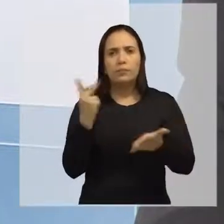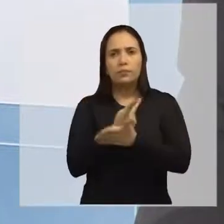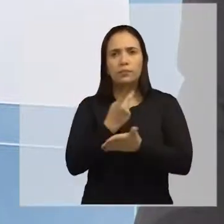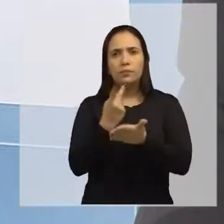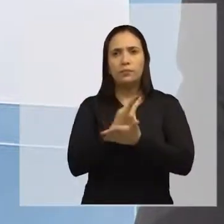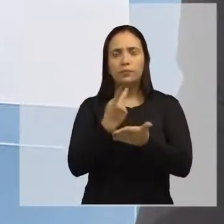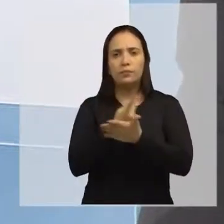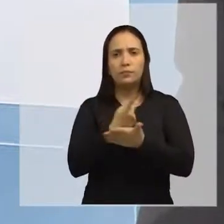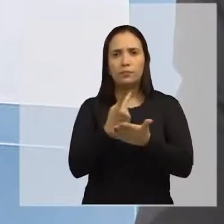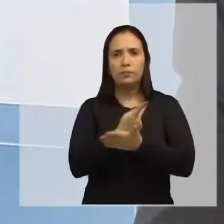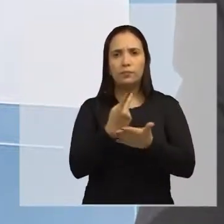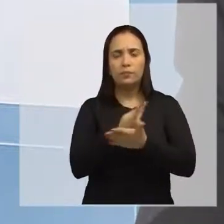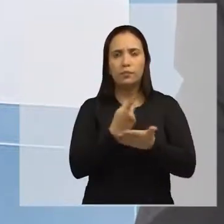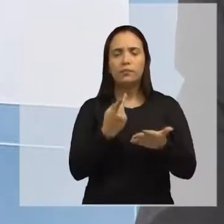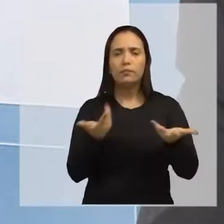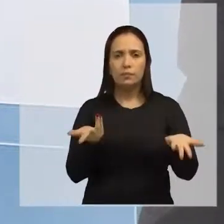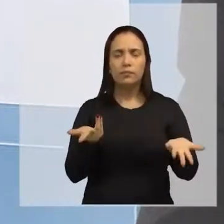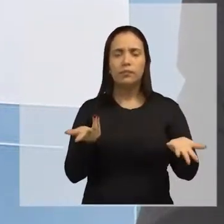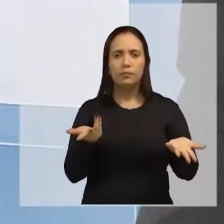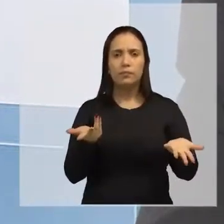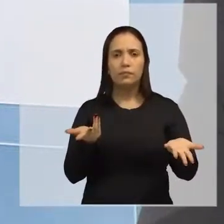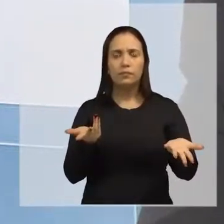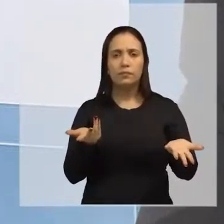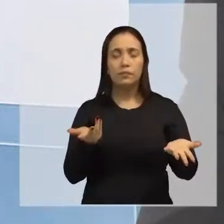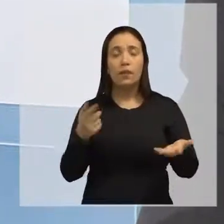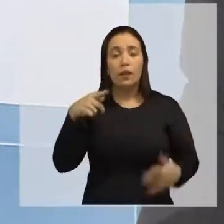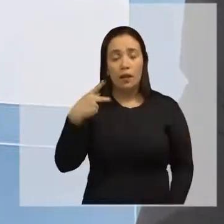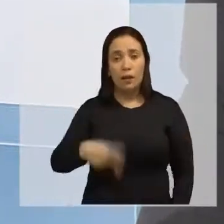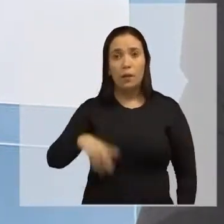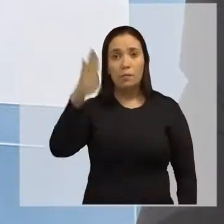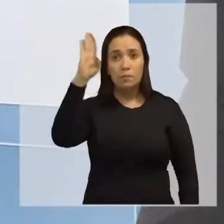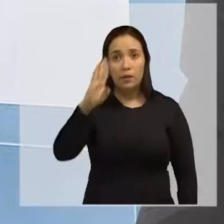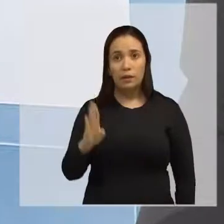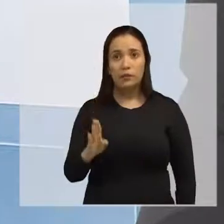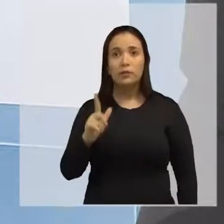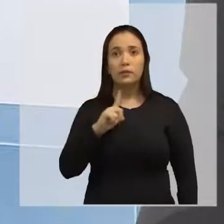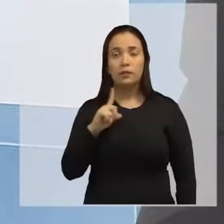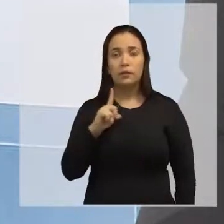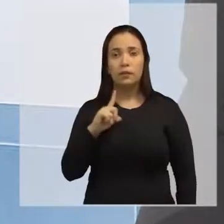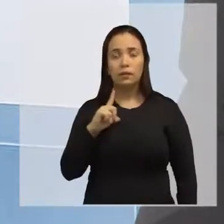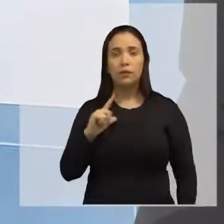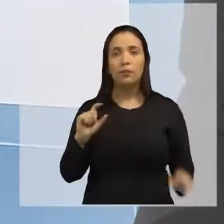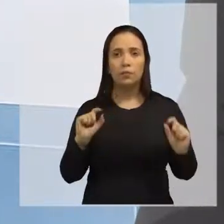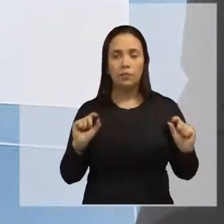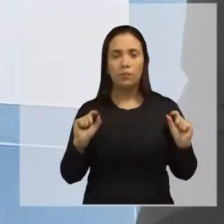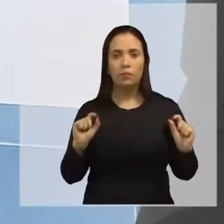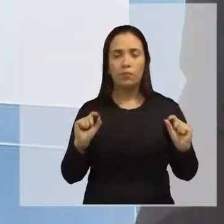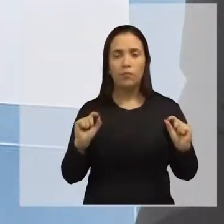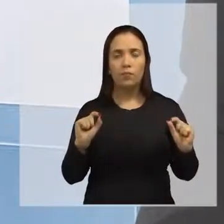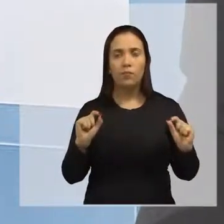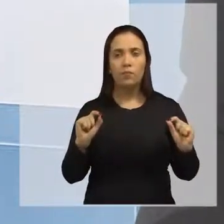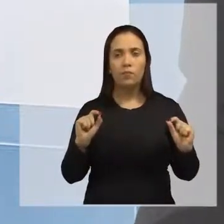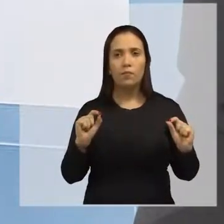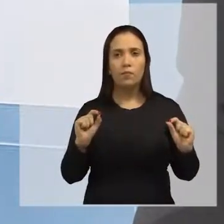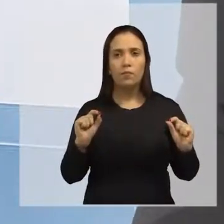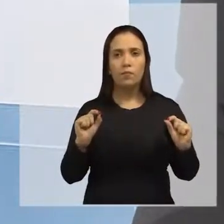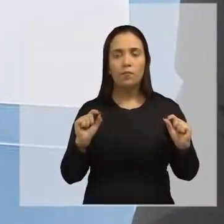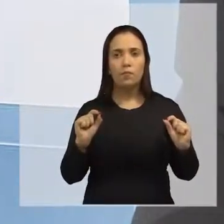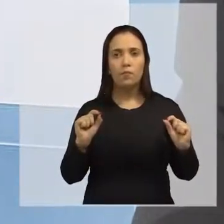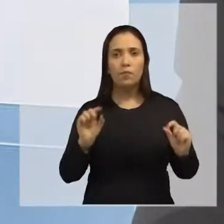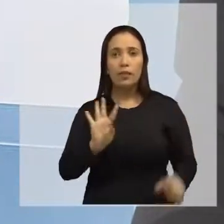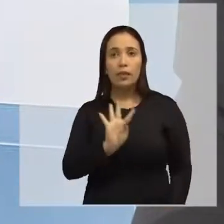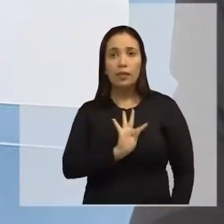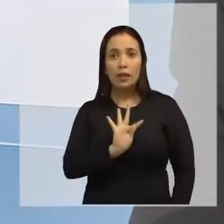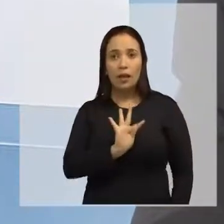errada, ela não é completa no momento certo. O Brasil tem talvez, não, com certeza, o